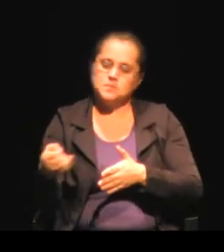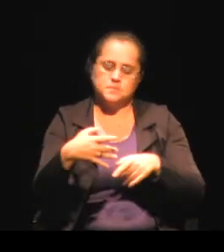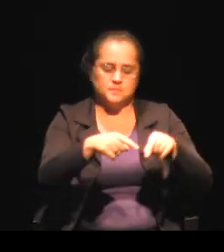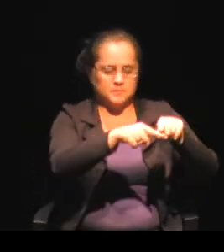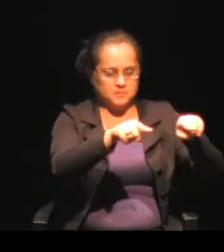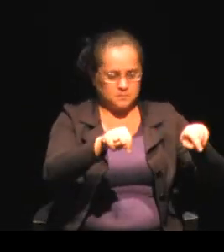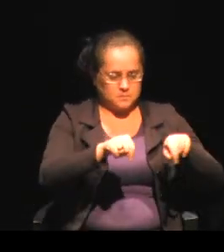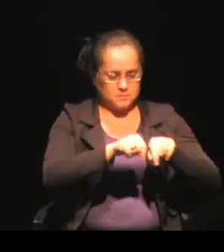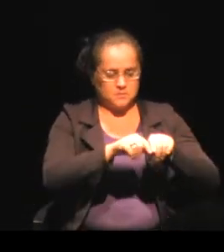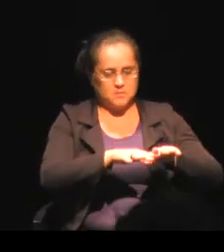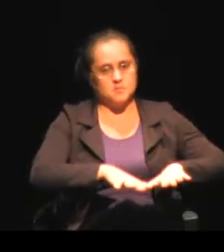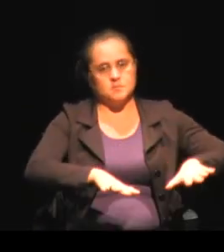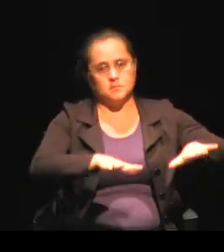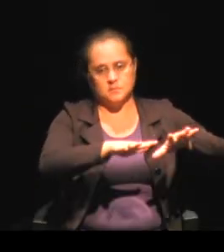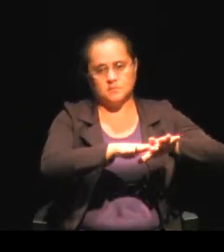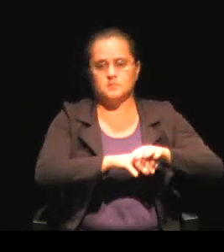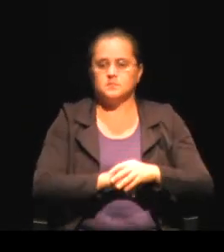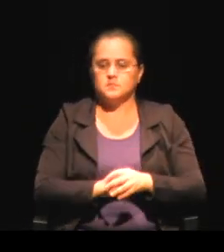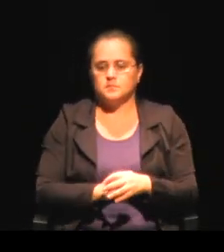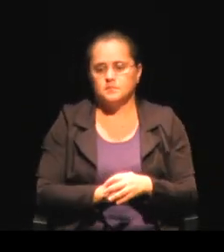a criação de um espaço um pouco mais